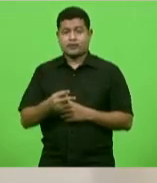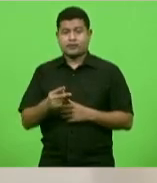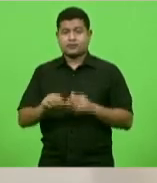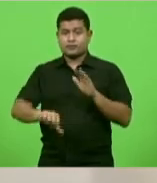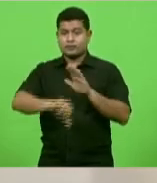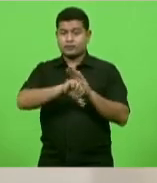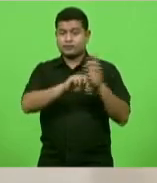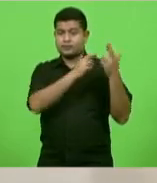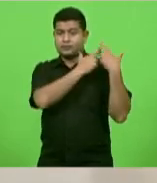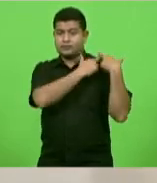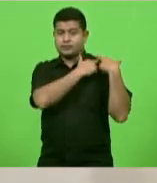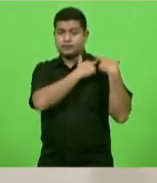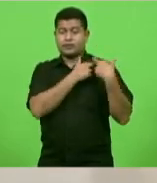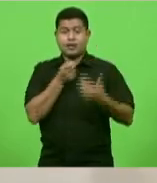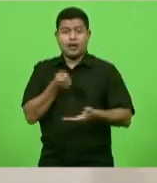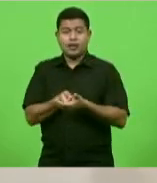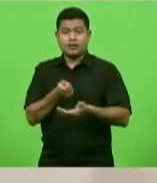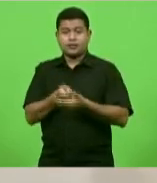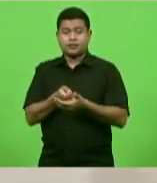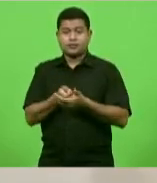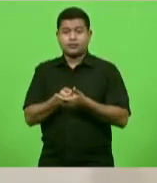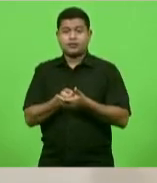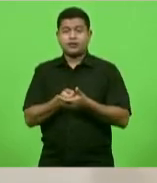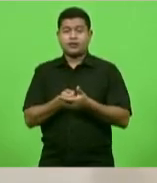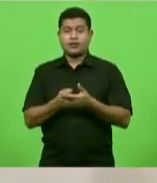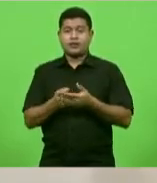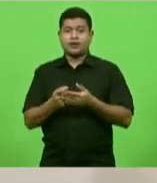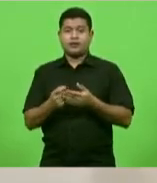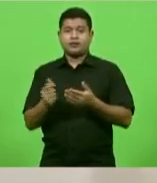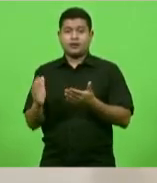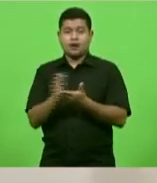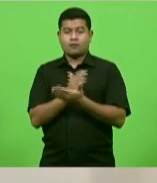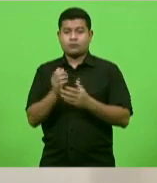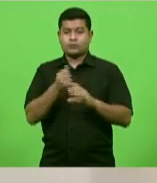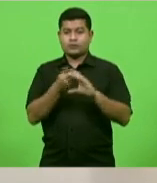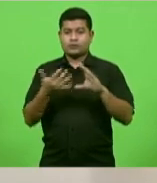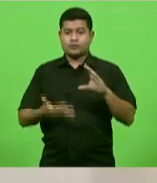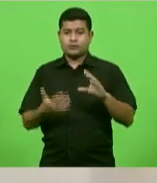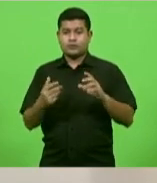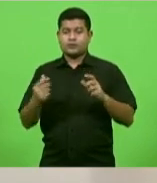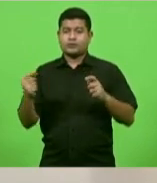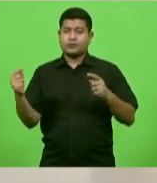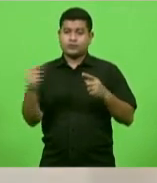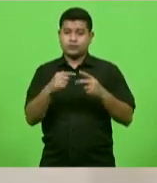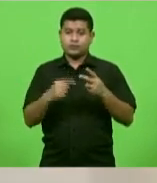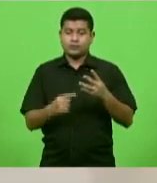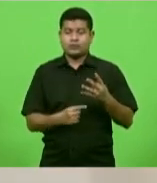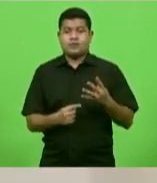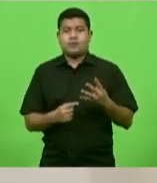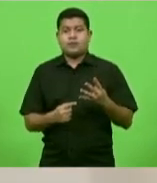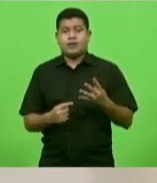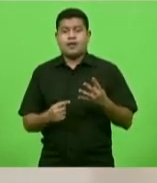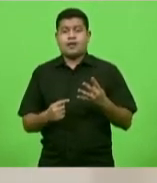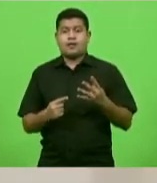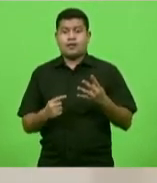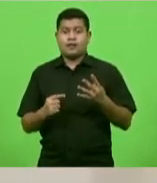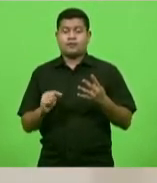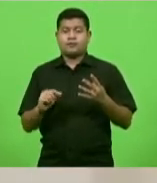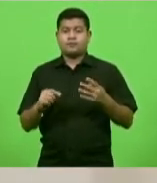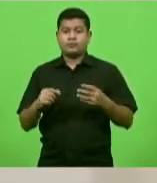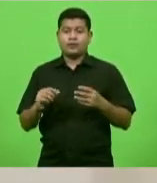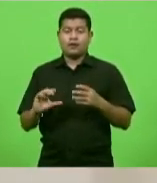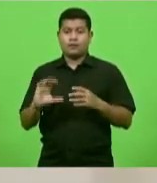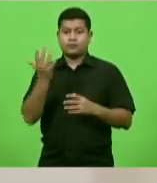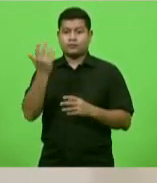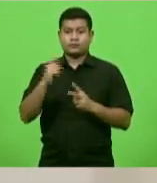de responsabilidade exigem, para sua configuração em concreto, ou seja, no mundo dos fatos, a ocorrência